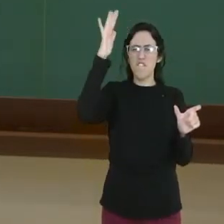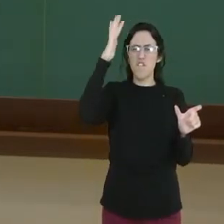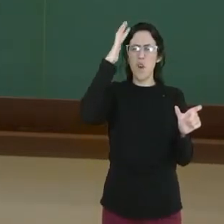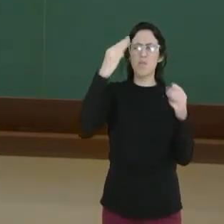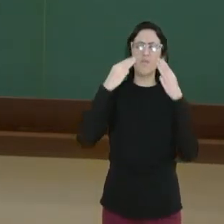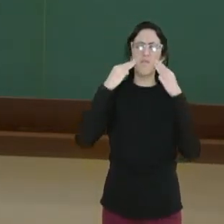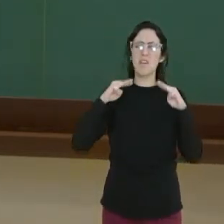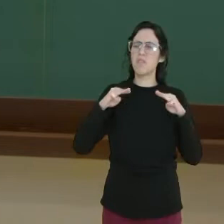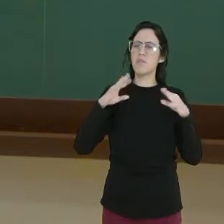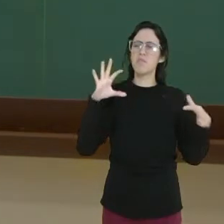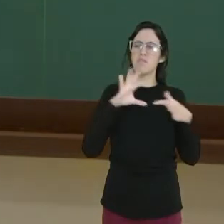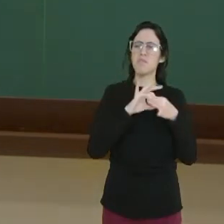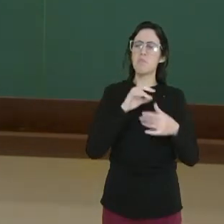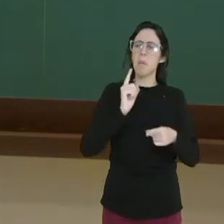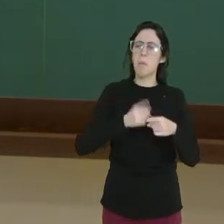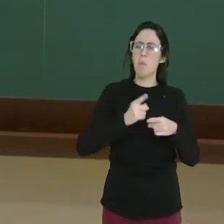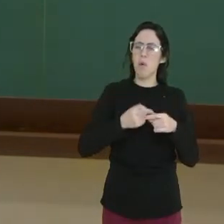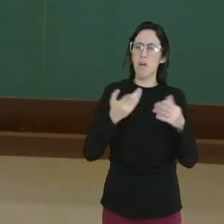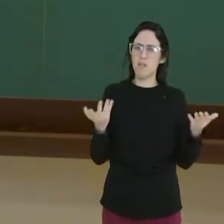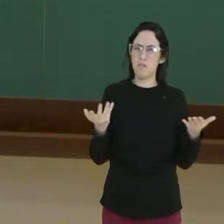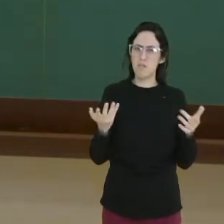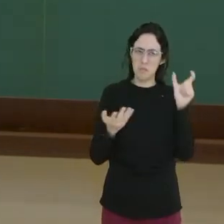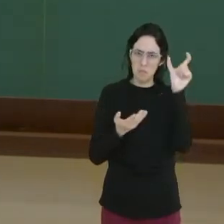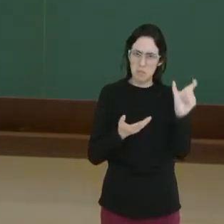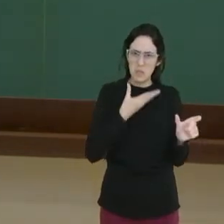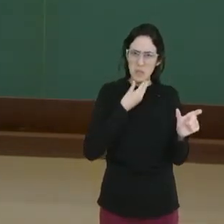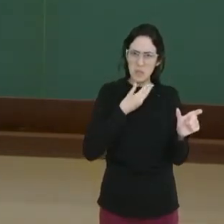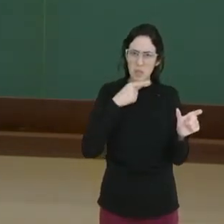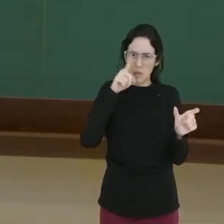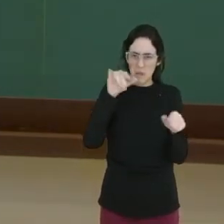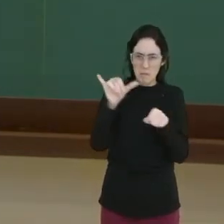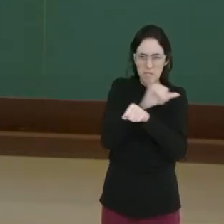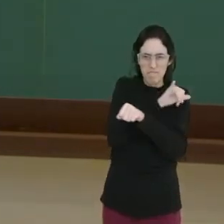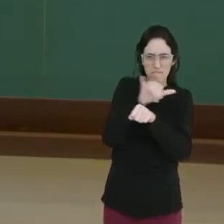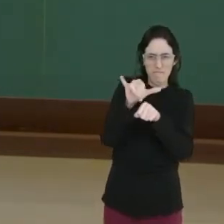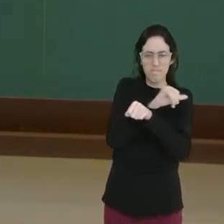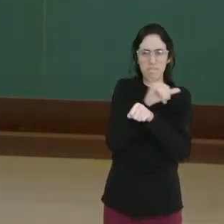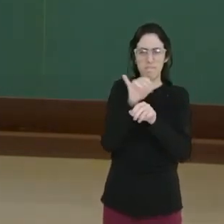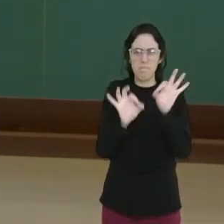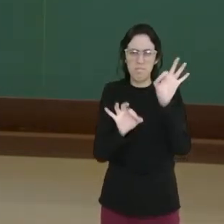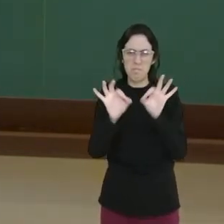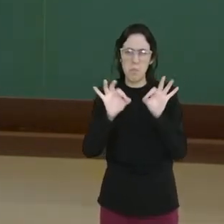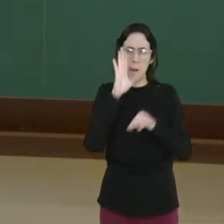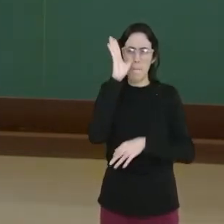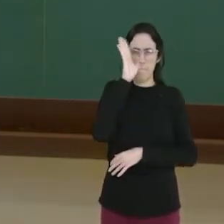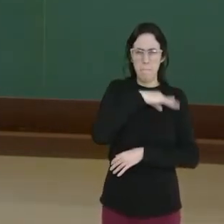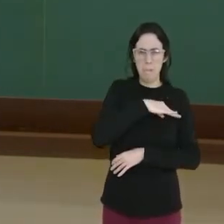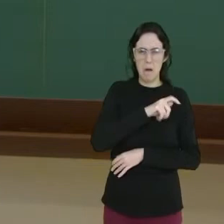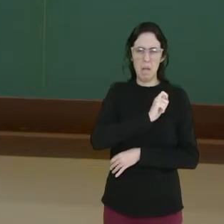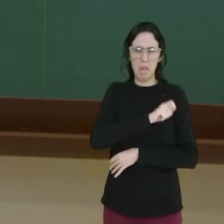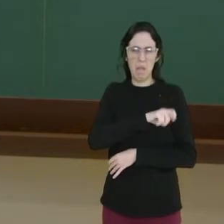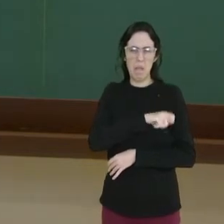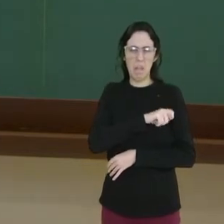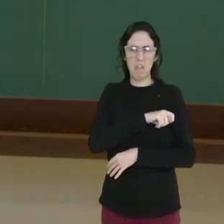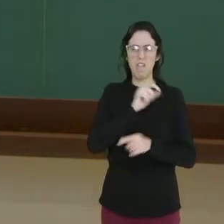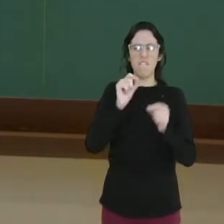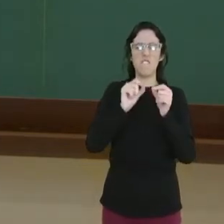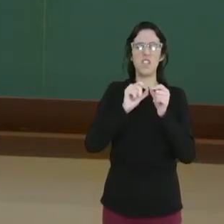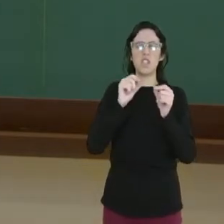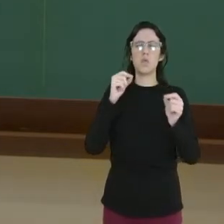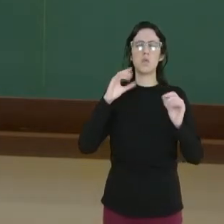que Maquiavel era de fato inescrupuloso, uma pessoa perversa, capaz de qualquer